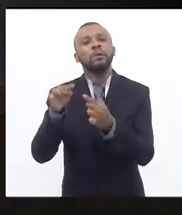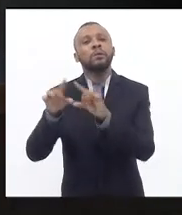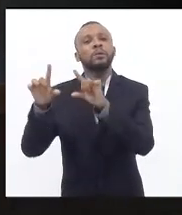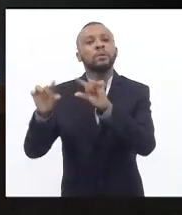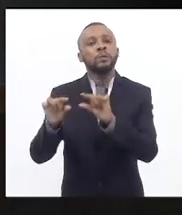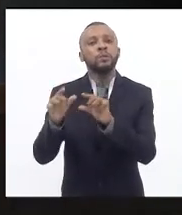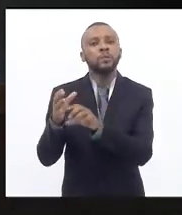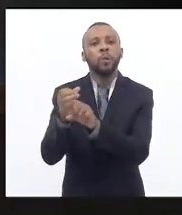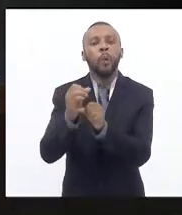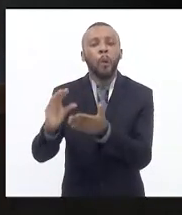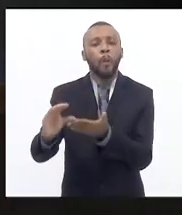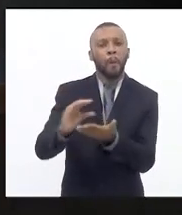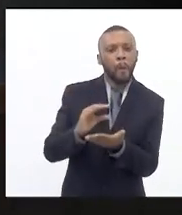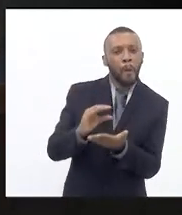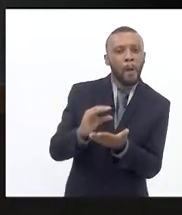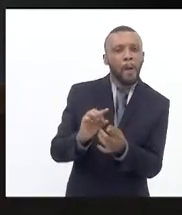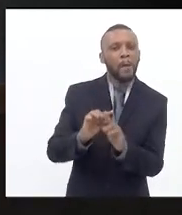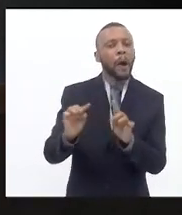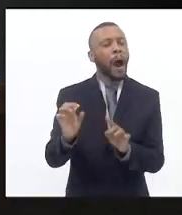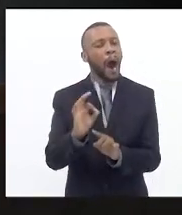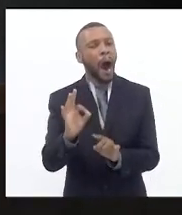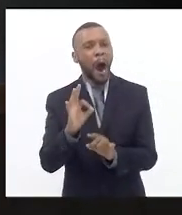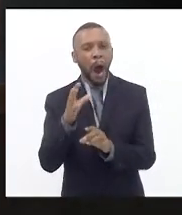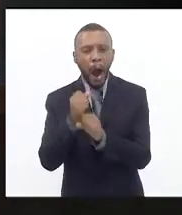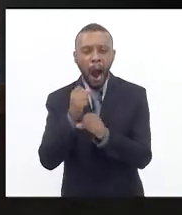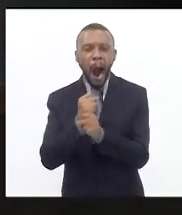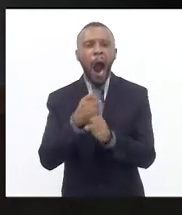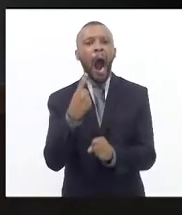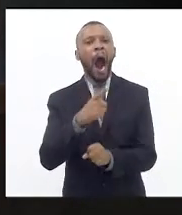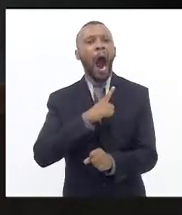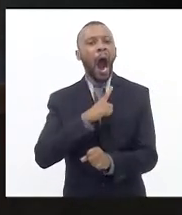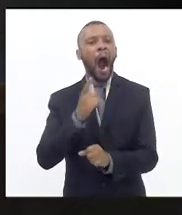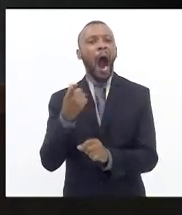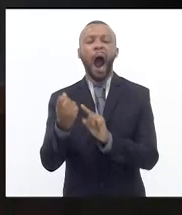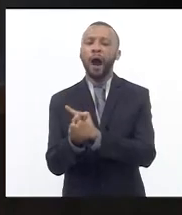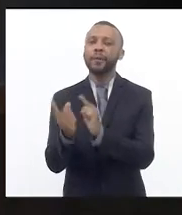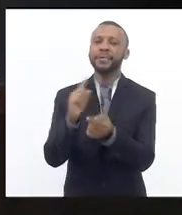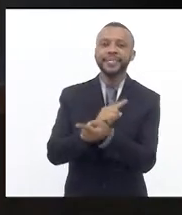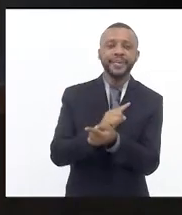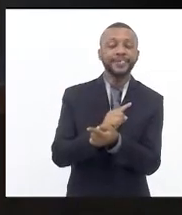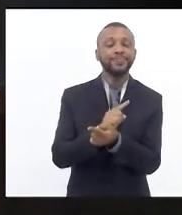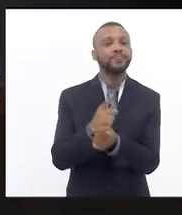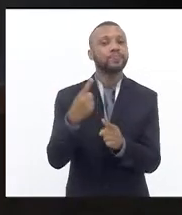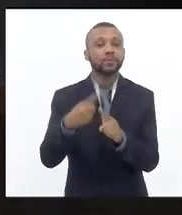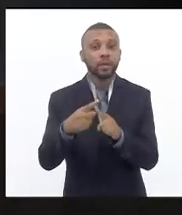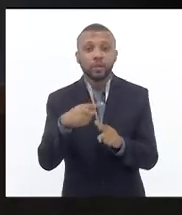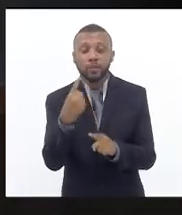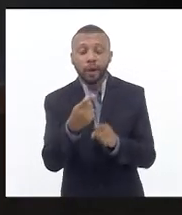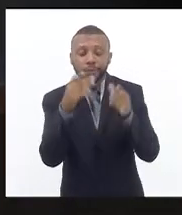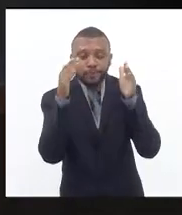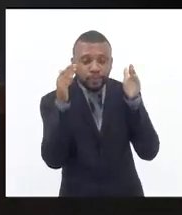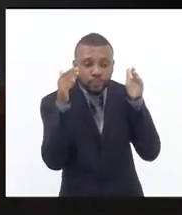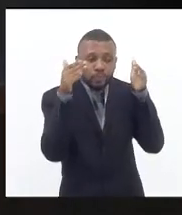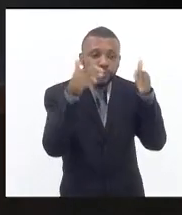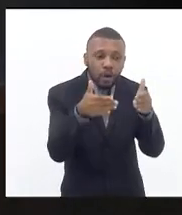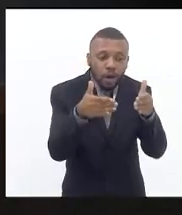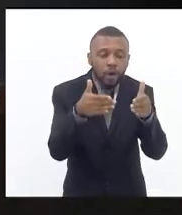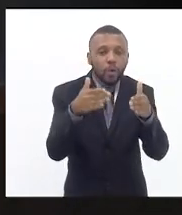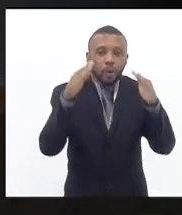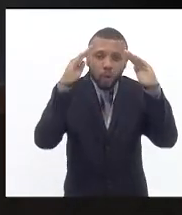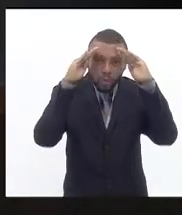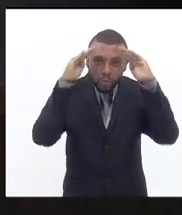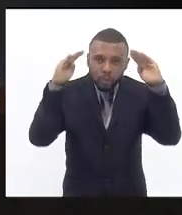a receita mas não o cálculo que a gente faz exatamente ao contrário é porque nós vamos ali no aeroporto